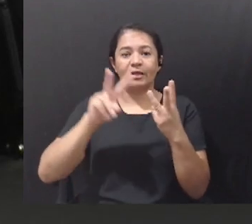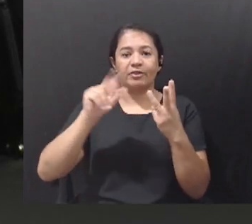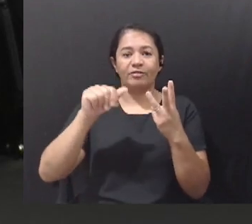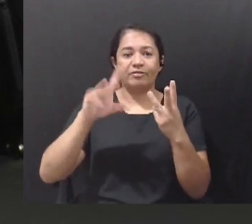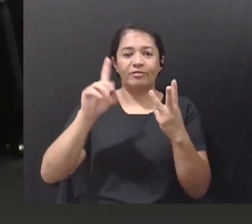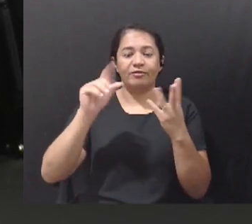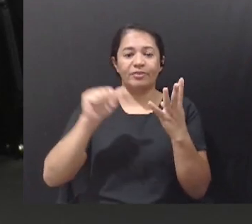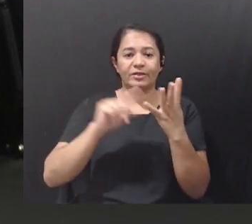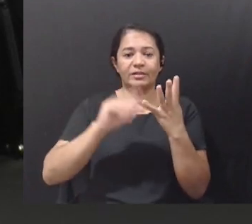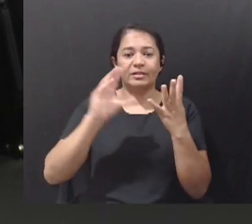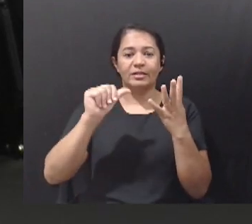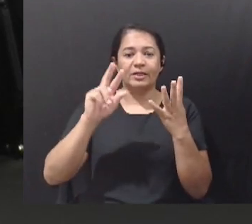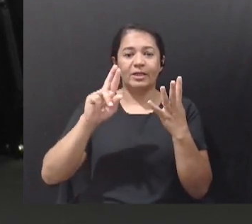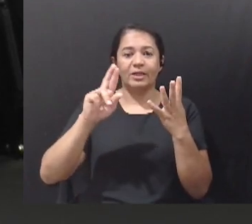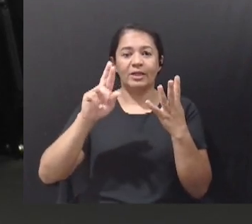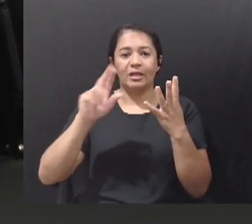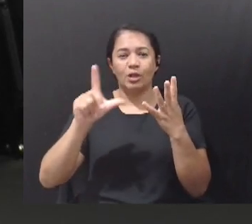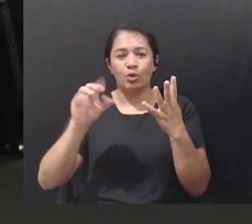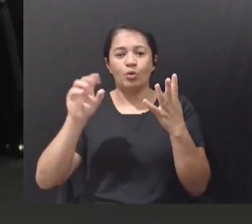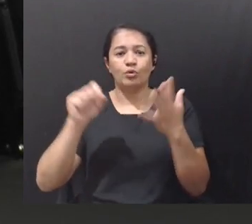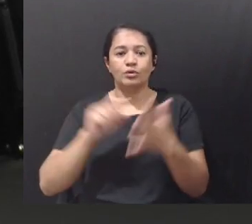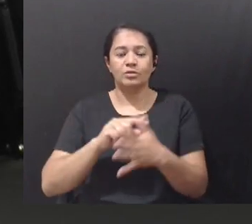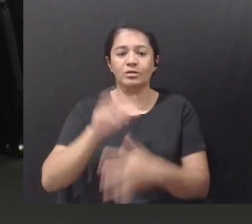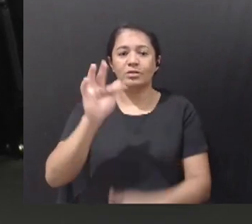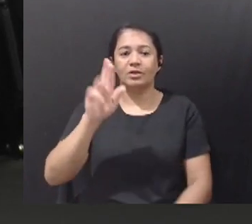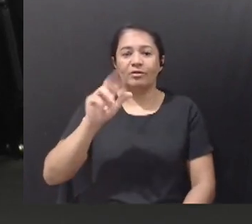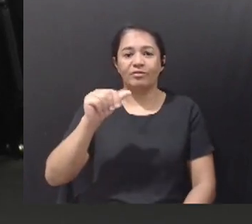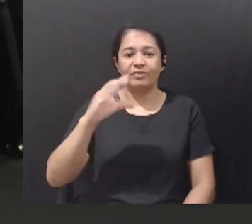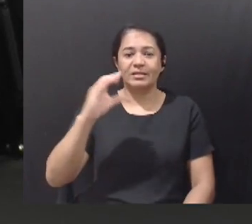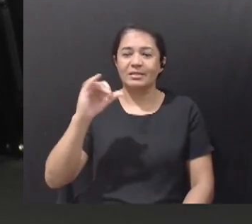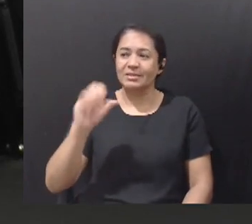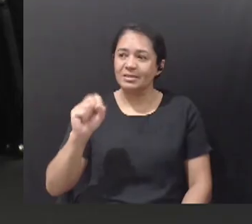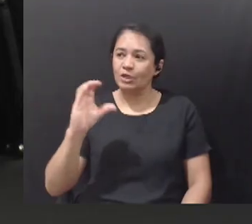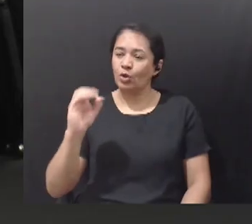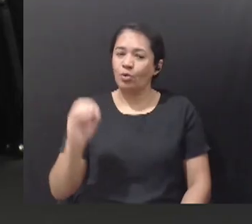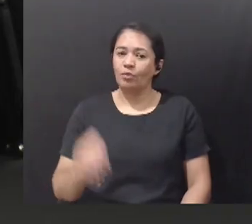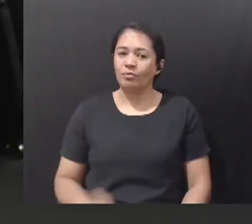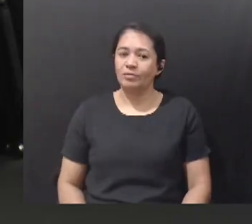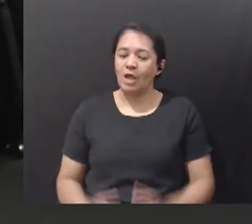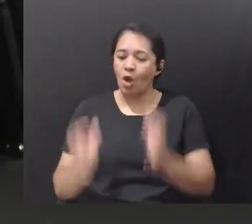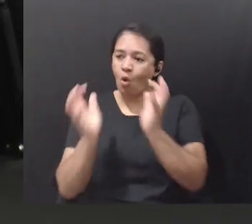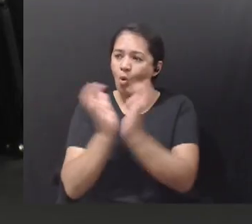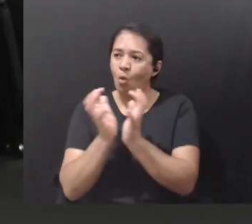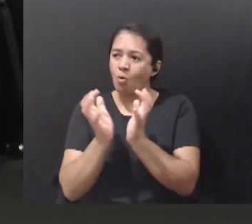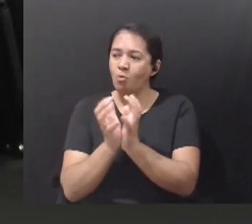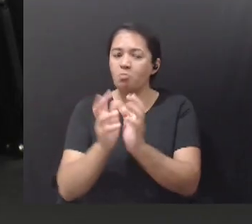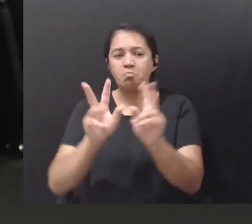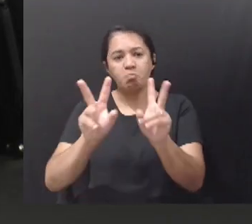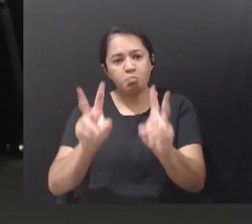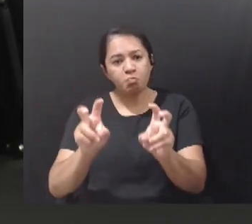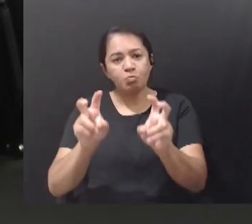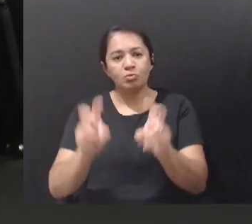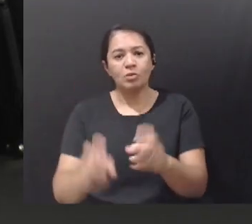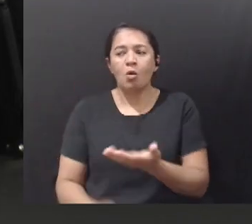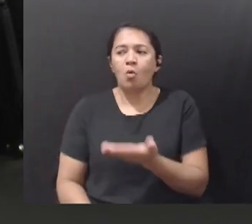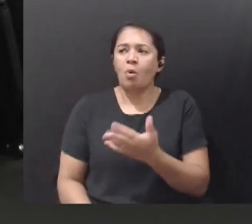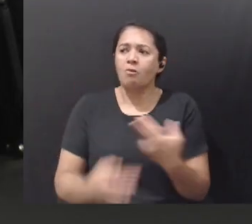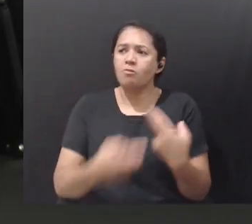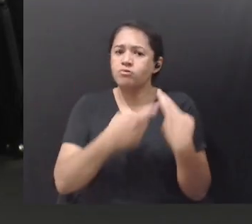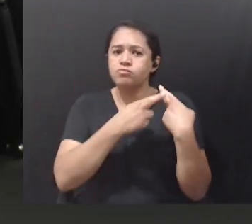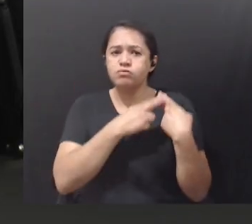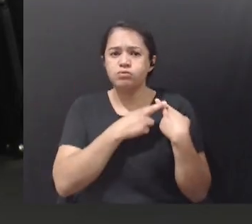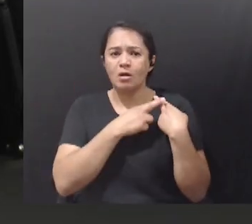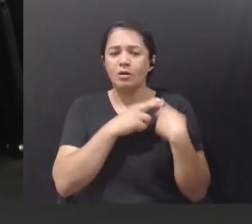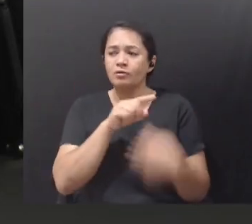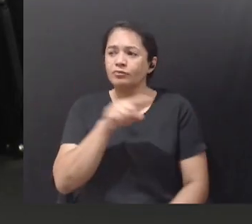Odair Schaffer, Francisco Selim e Luiz Carlos Pinto. Era uma comissão temática, né? Isso. Qual que era a responsabilidade de vocês quando a gente